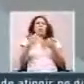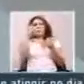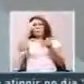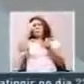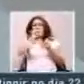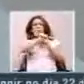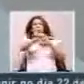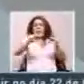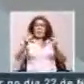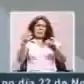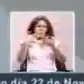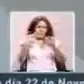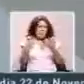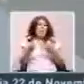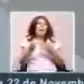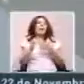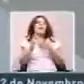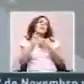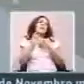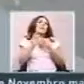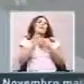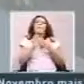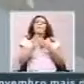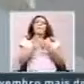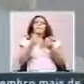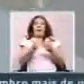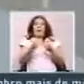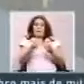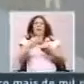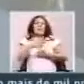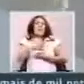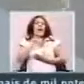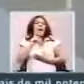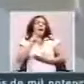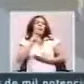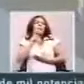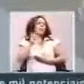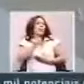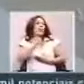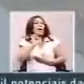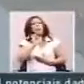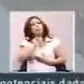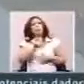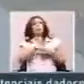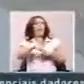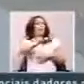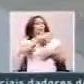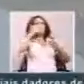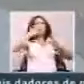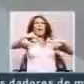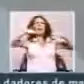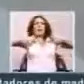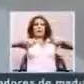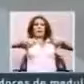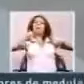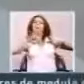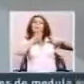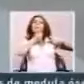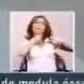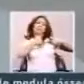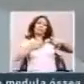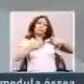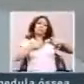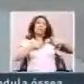formatados, mas não se traduzem em mais-valias, portanto são rituais de autoridade, rituais que nem sequer se coadunam muito